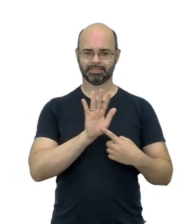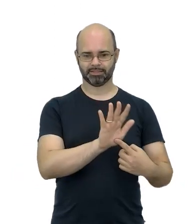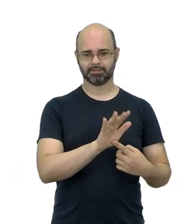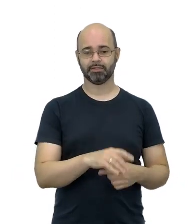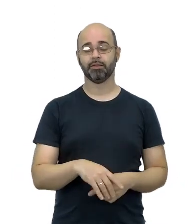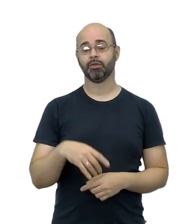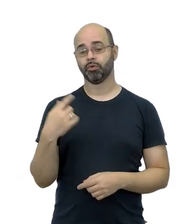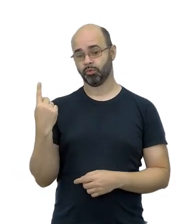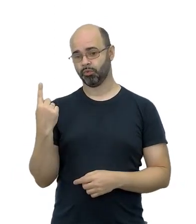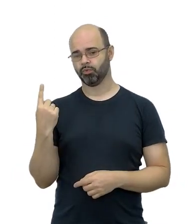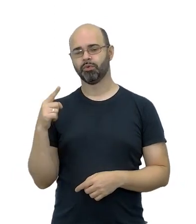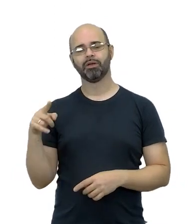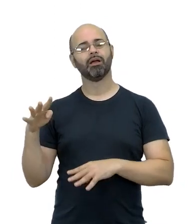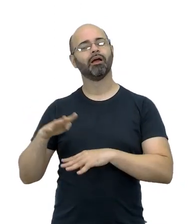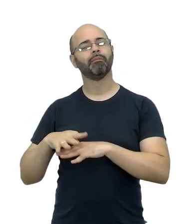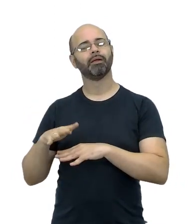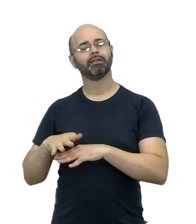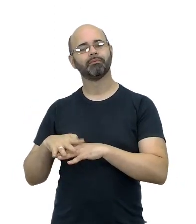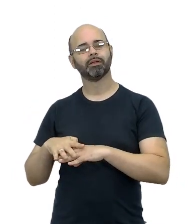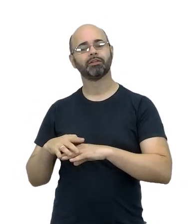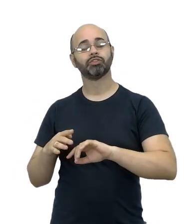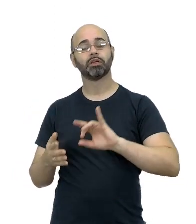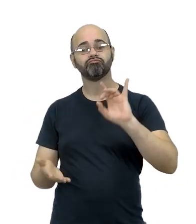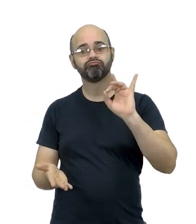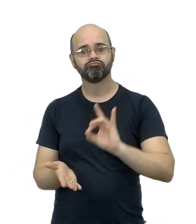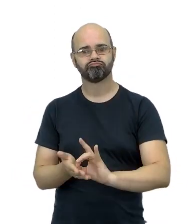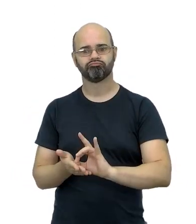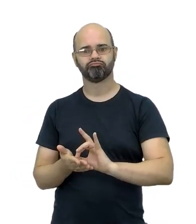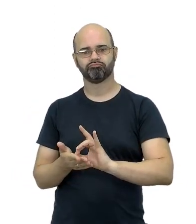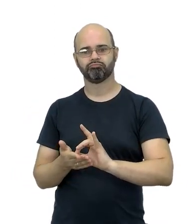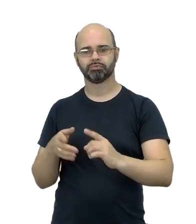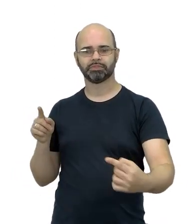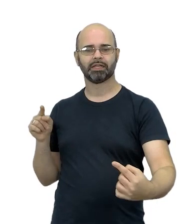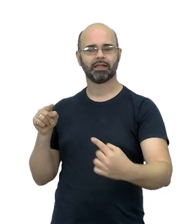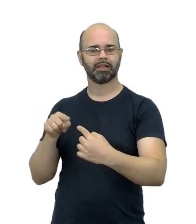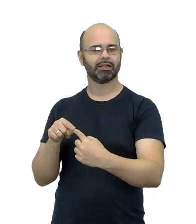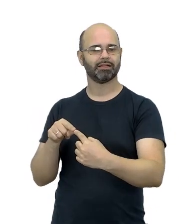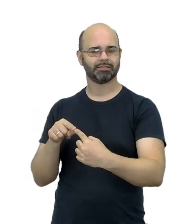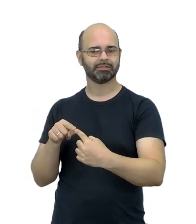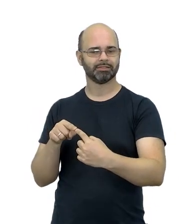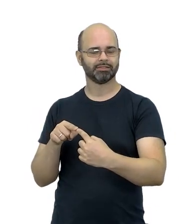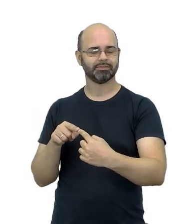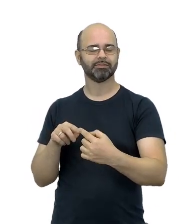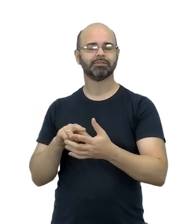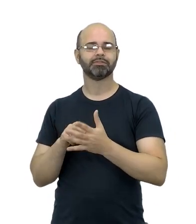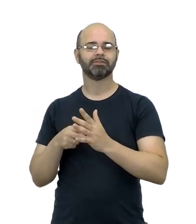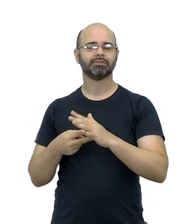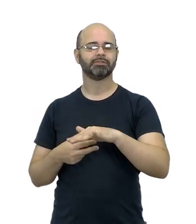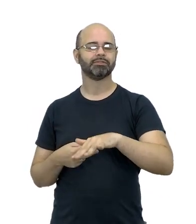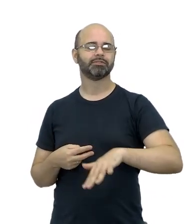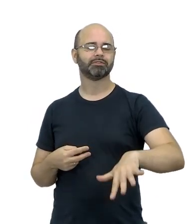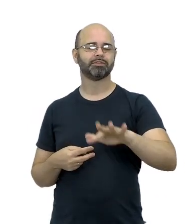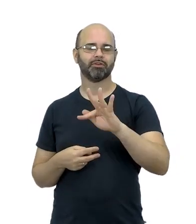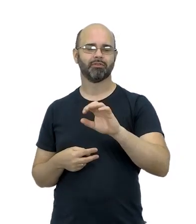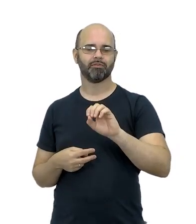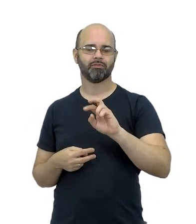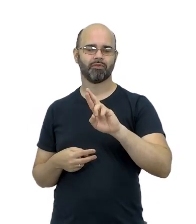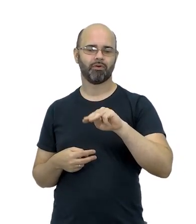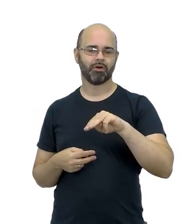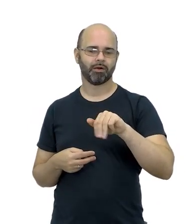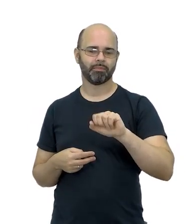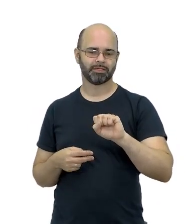da matemática com a realidade, ou seja, com o cotidiano, ou seja, as formas, né, e esses deslocamentos,